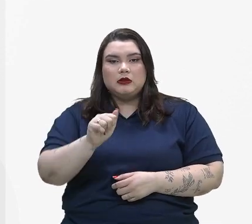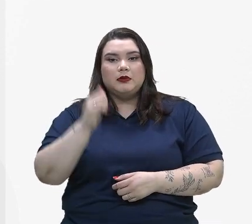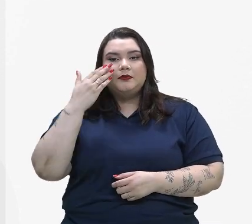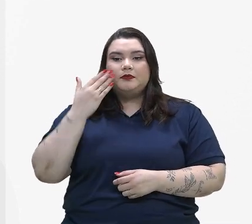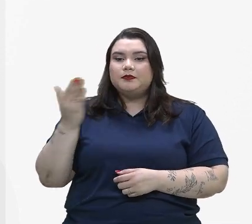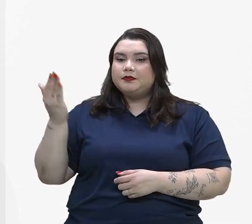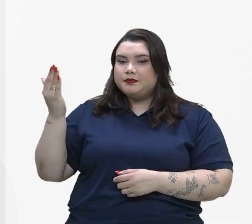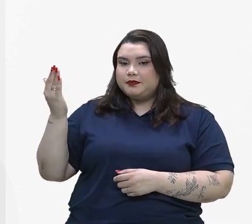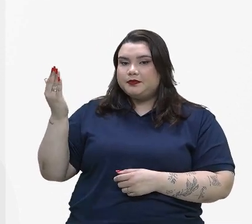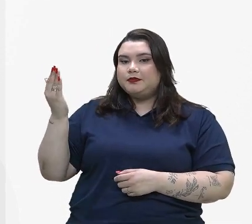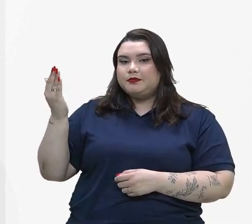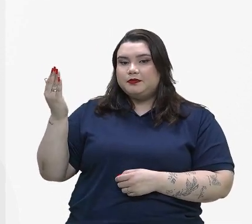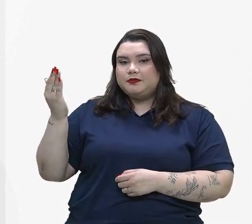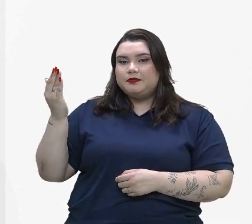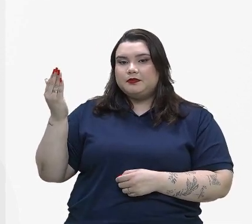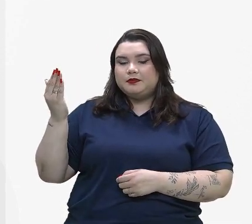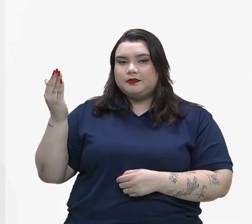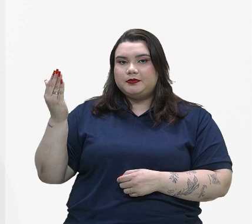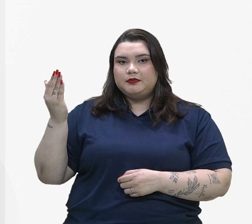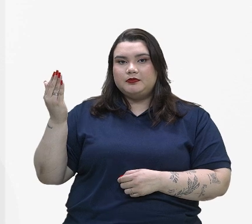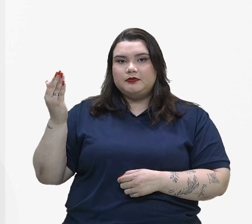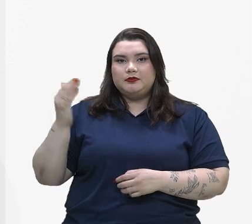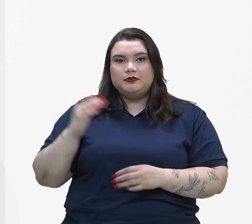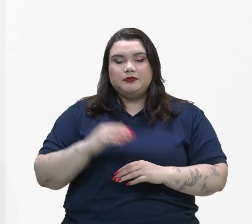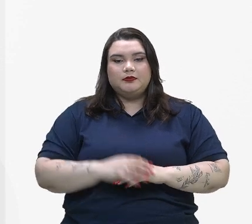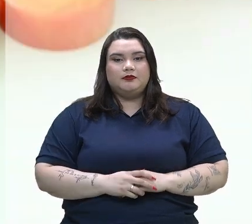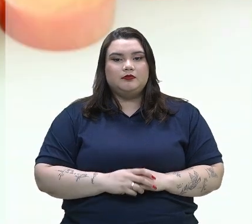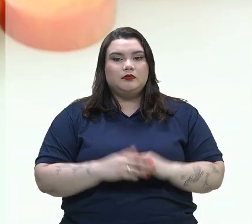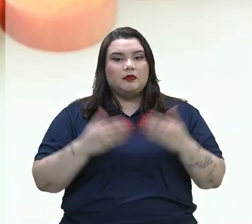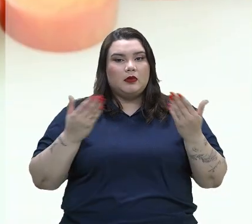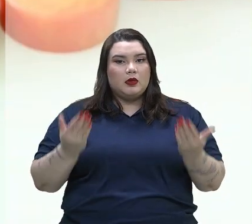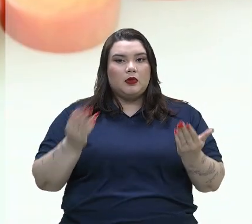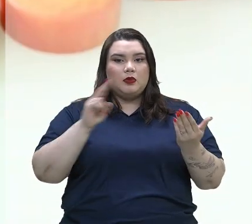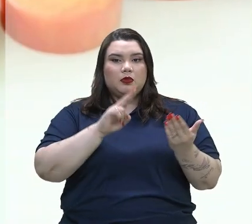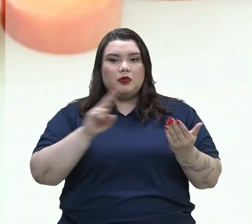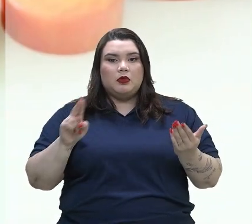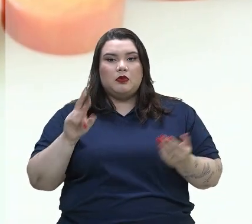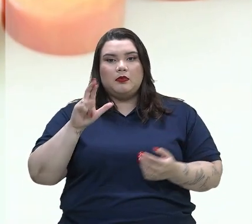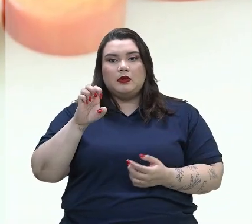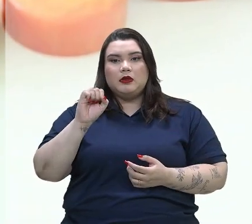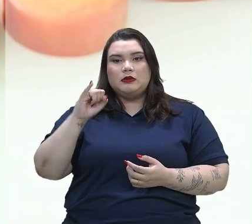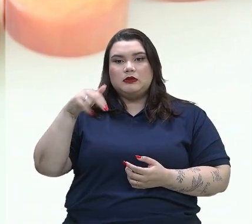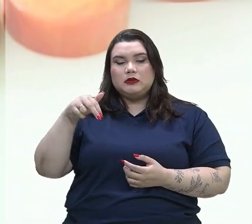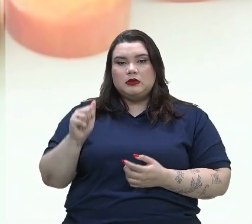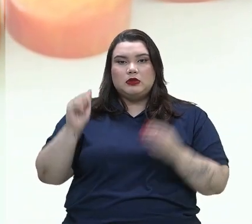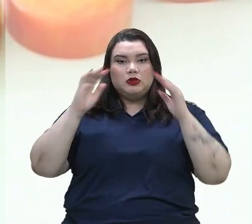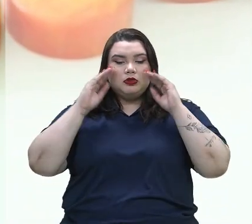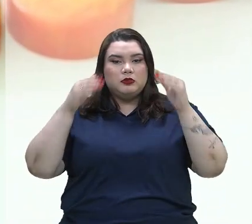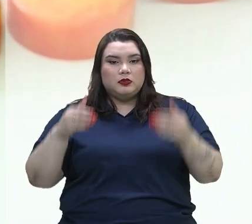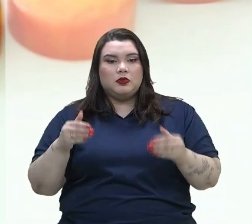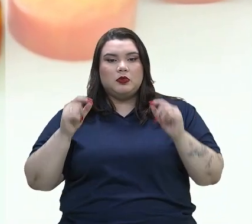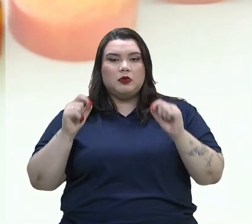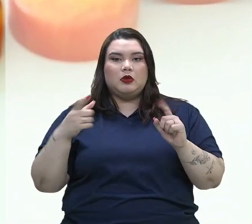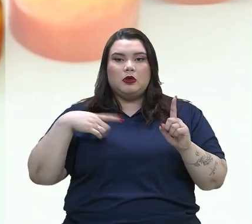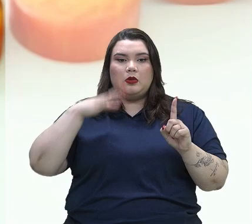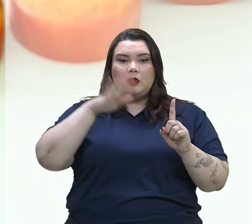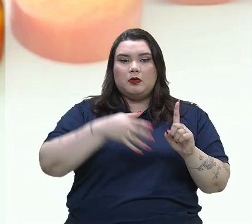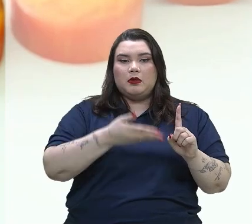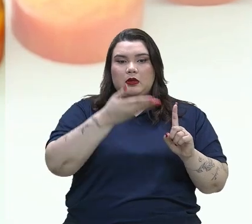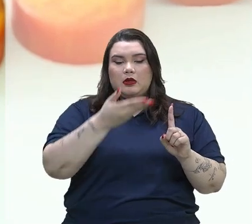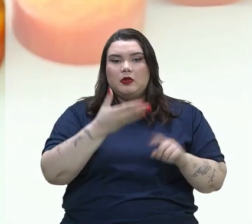conhecida popularmente como resina fenólica e comercialmente como resina baquelite, em homenagem a seu